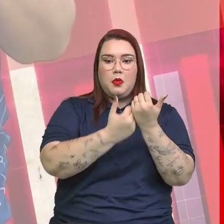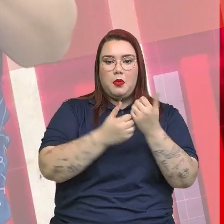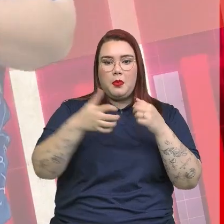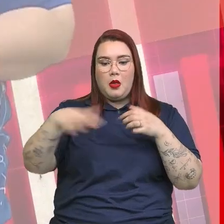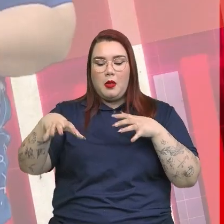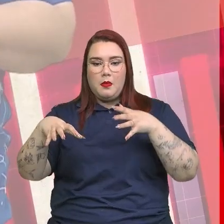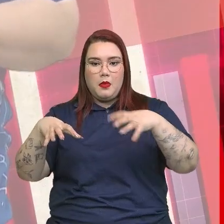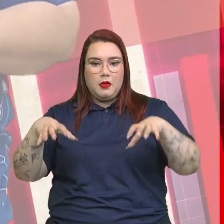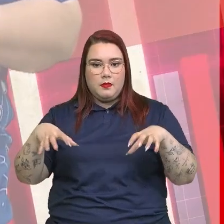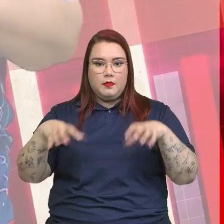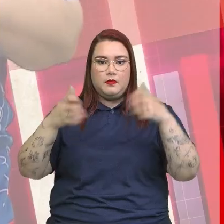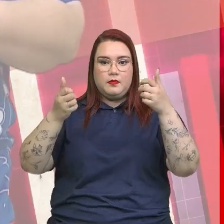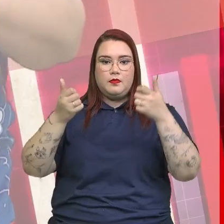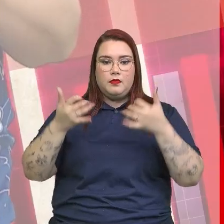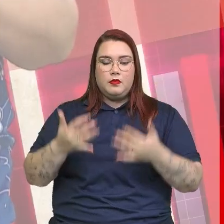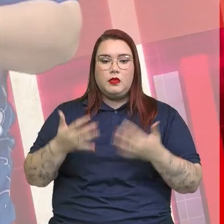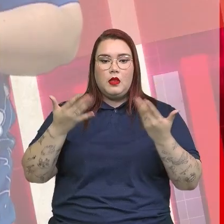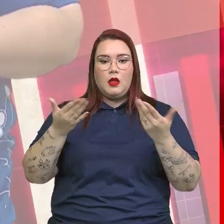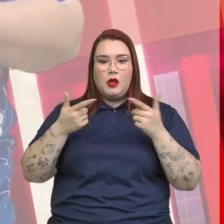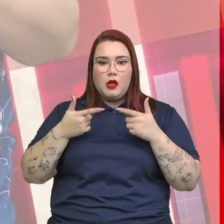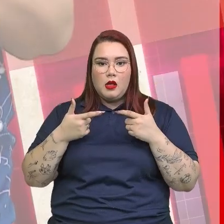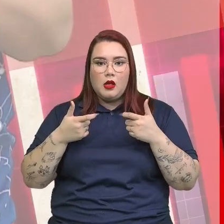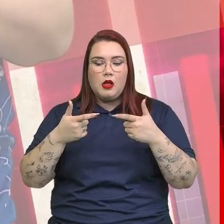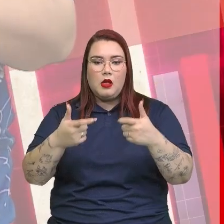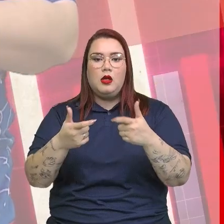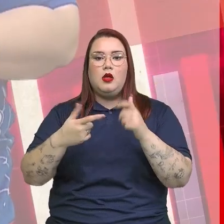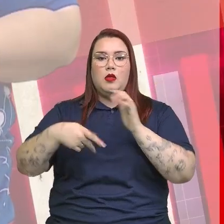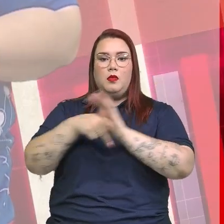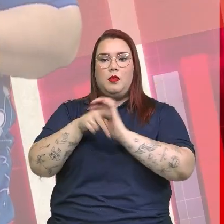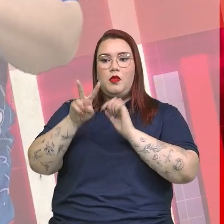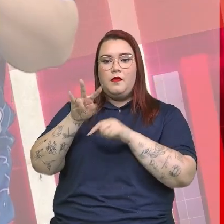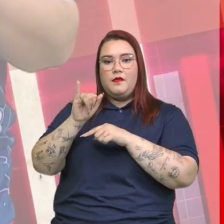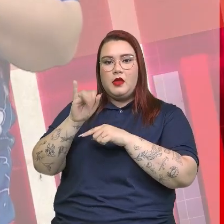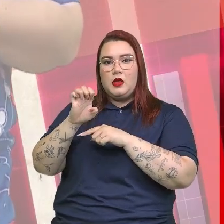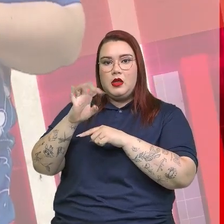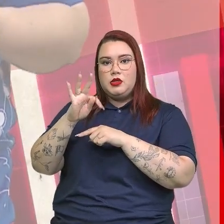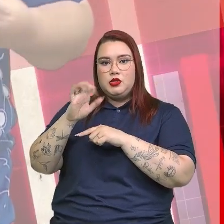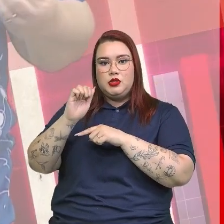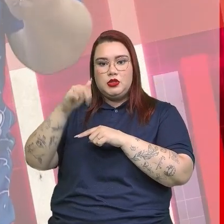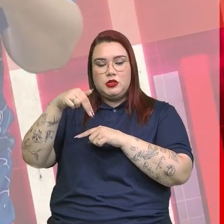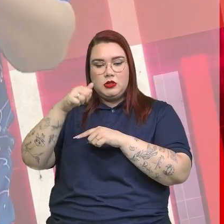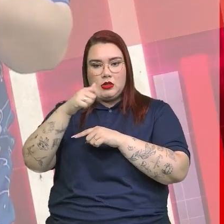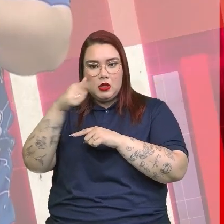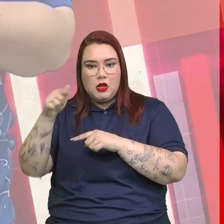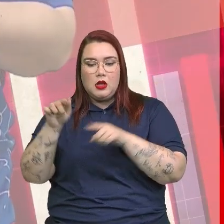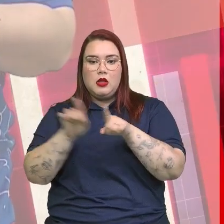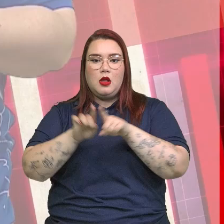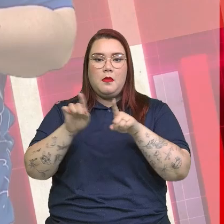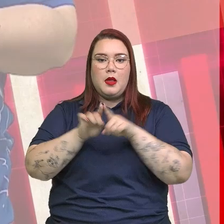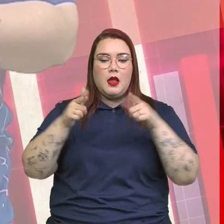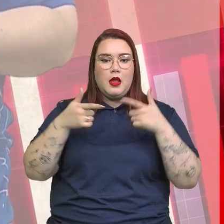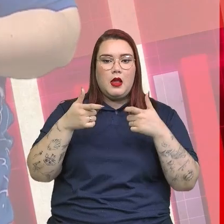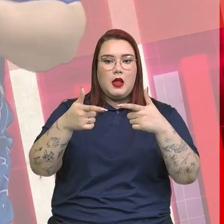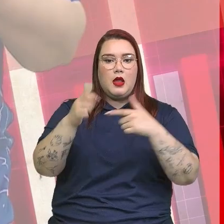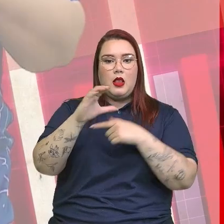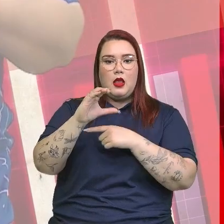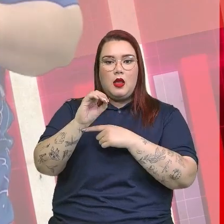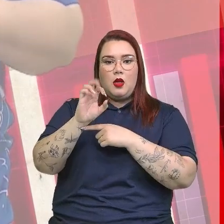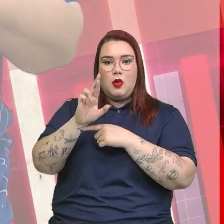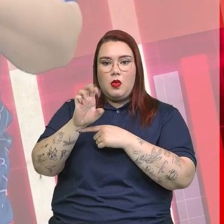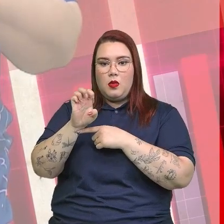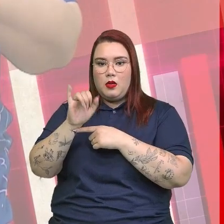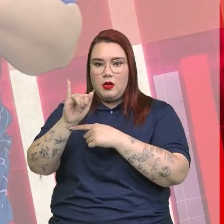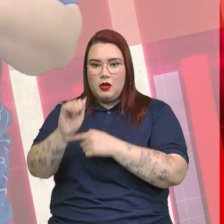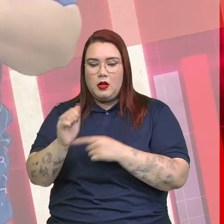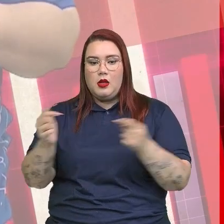eu cito a guerra, então, aí do Vietnã e da Coreia. E a gente tem também esse período ligado, então, né, à